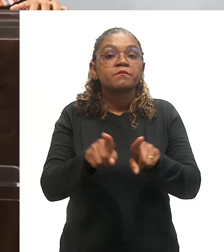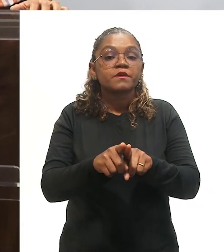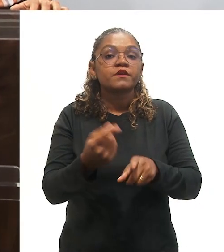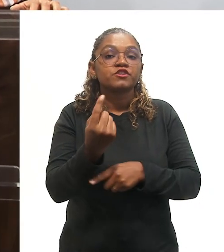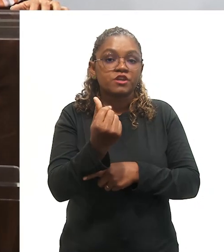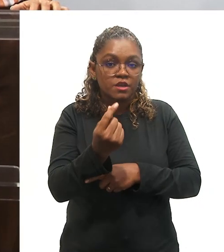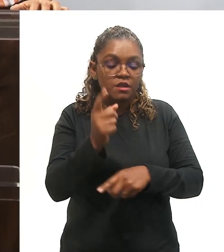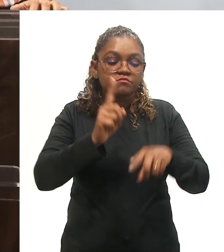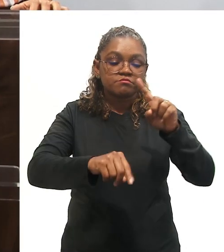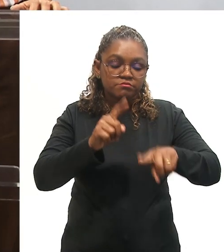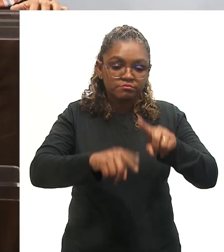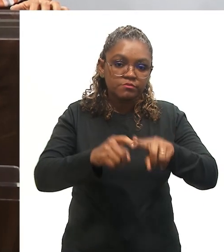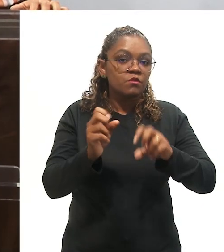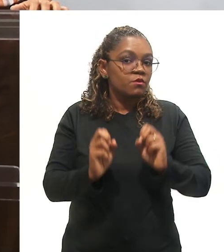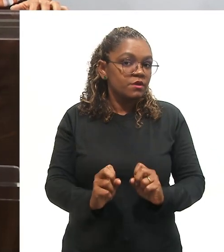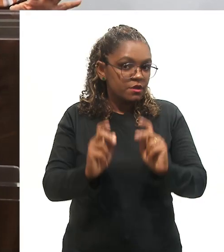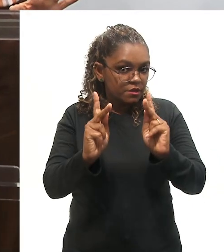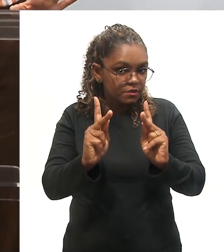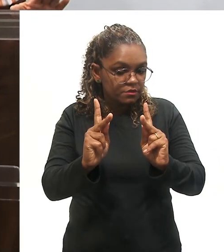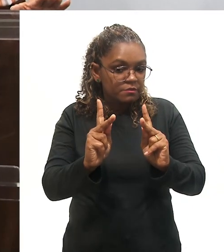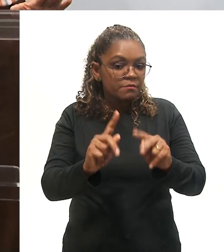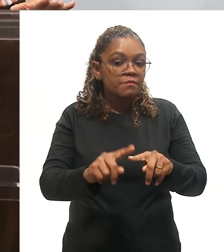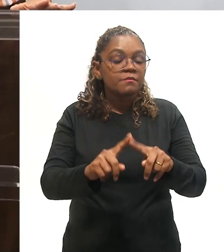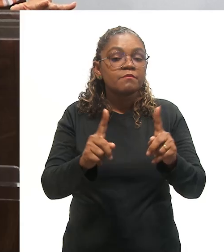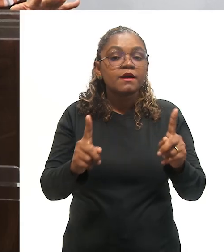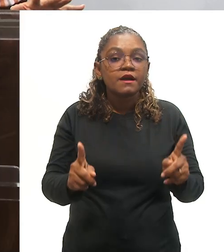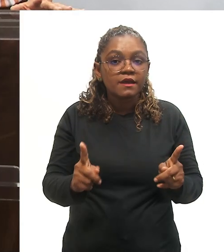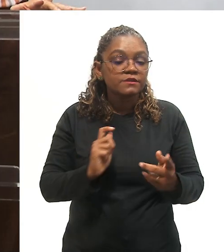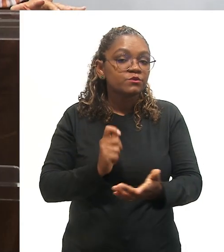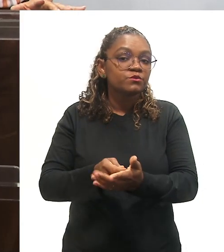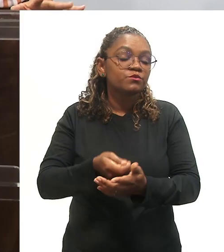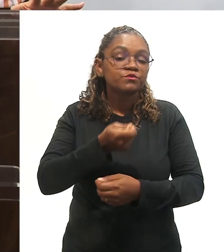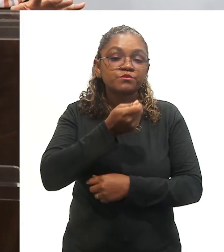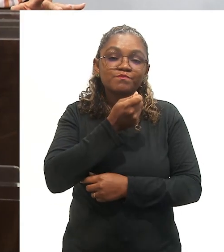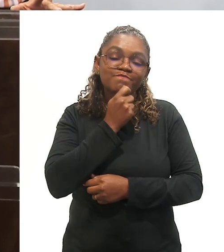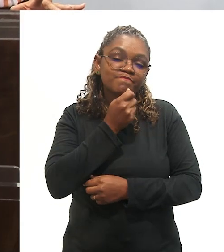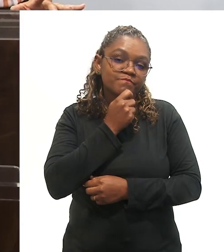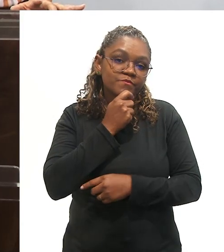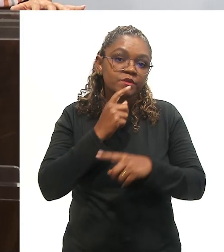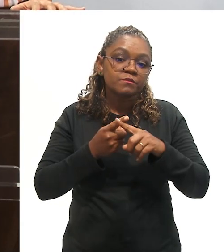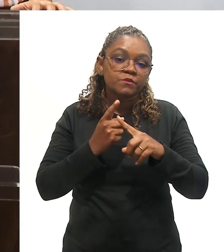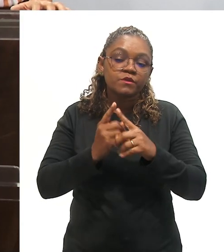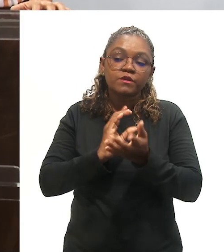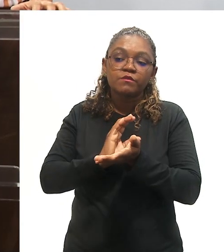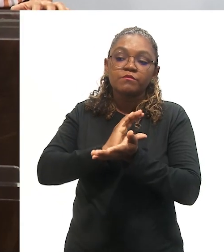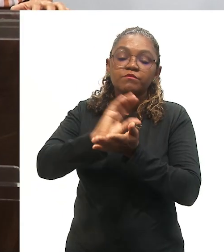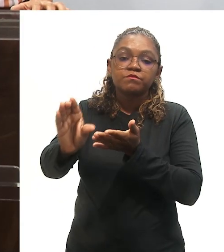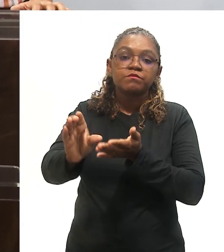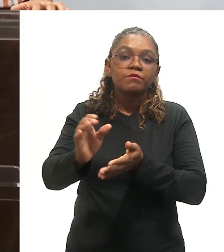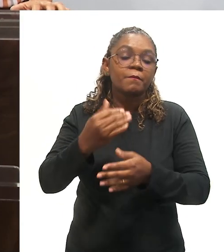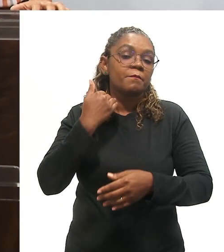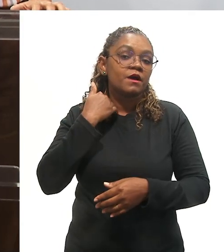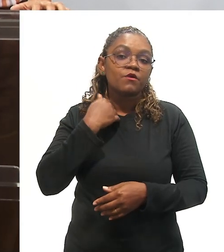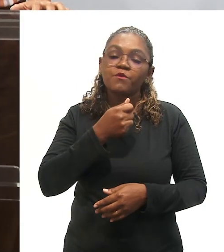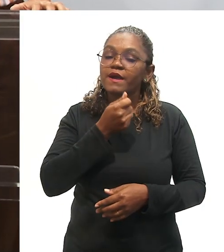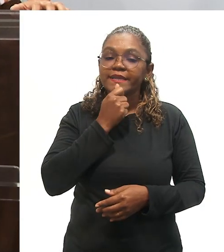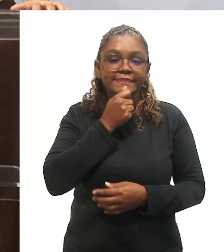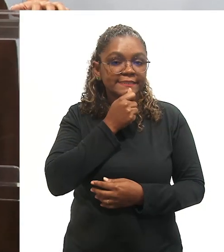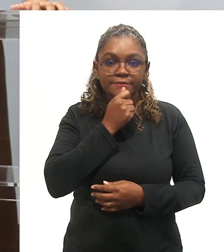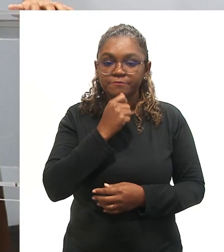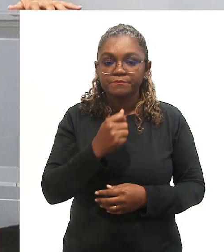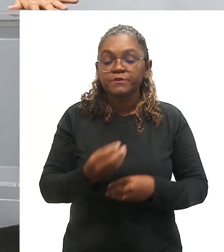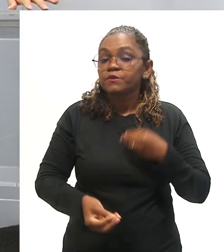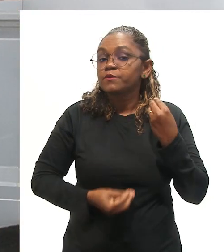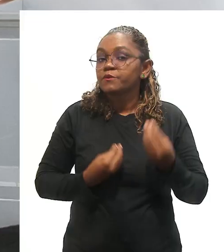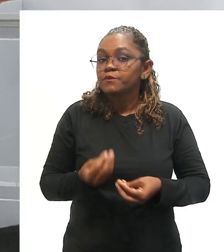liquidação, certo? Não consegui pagar, mandar para o banco. Então, eu vou inscrever